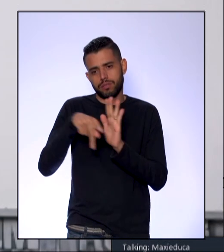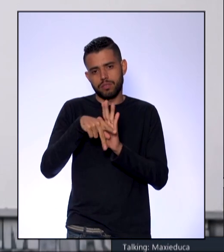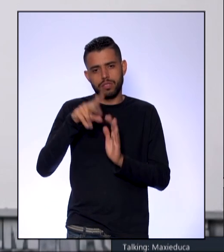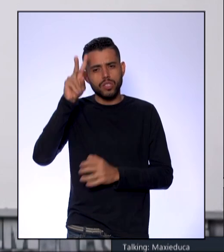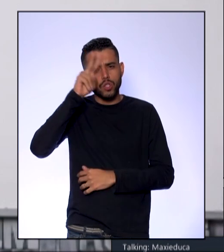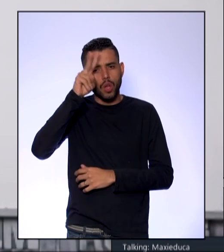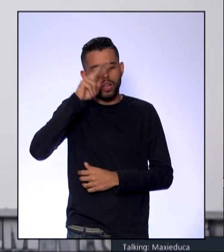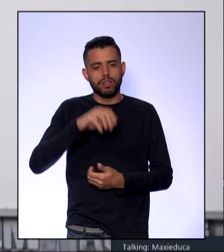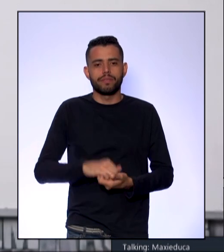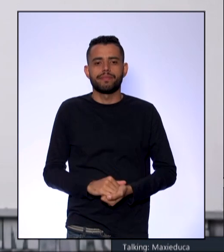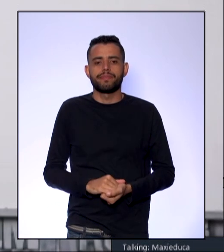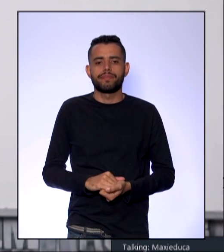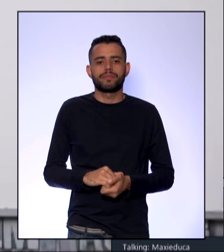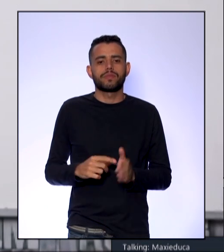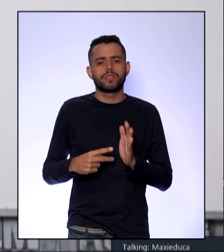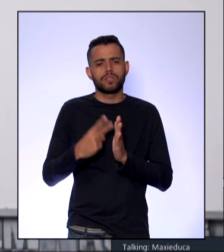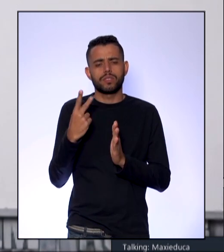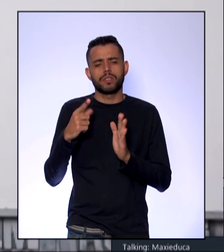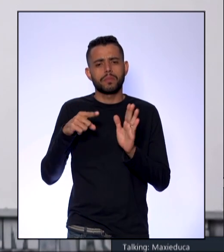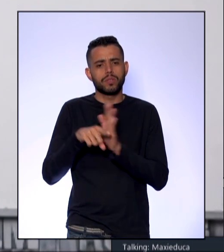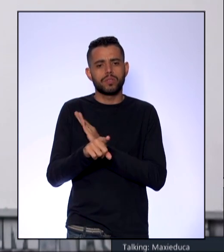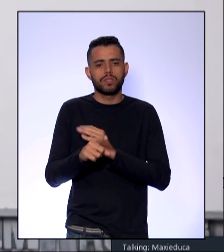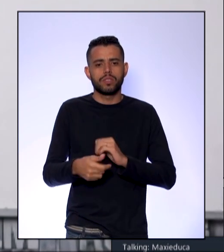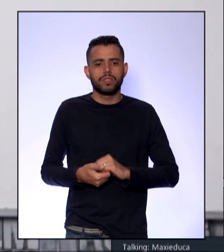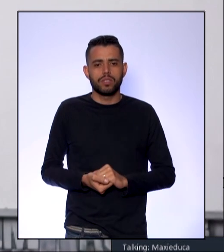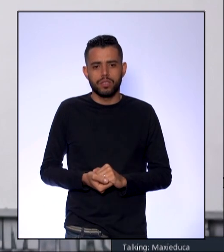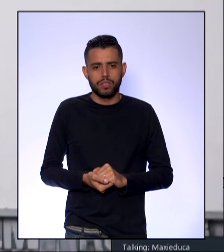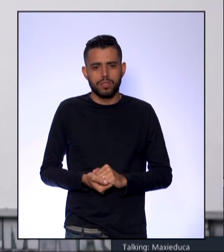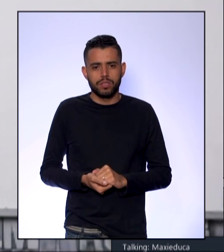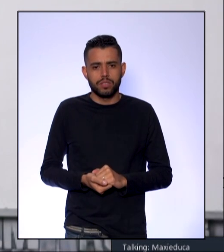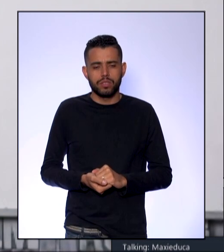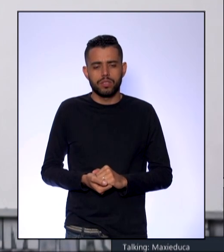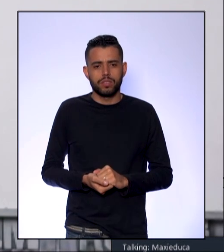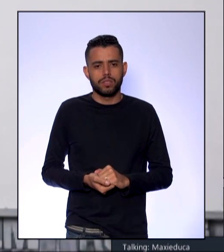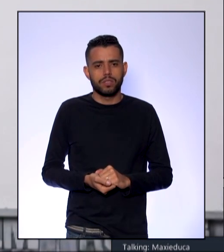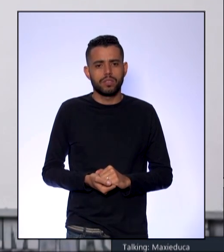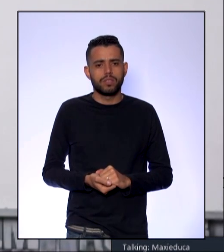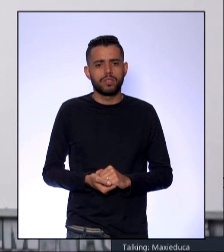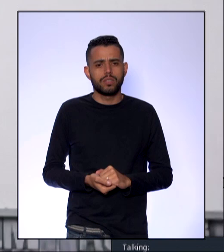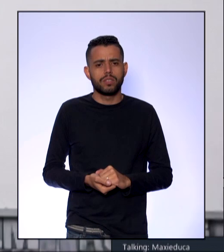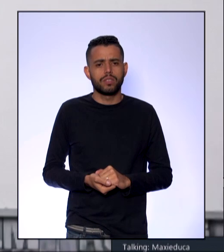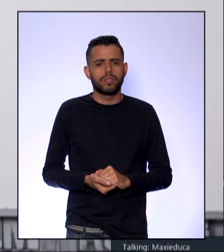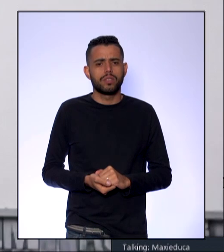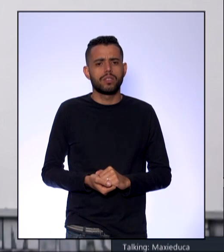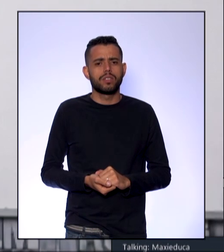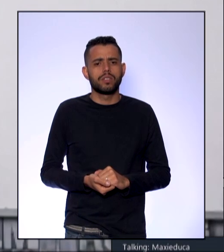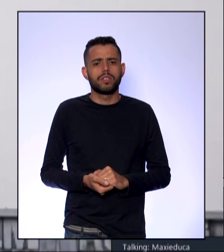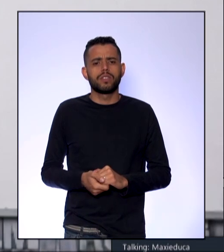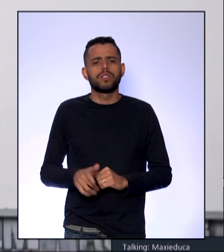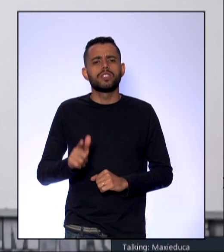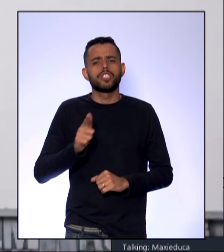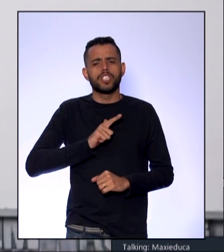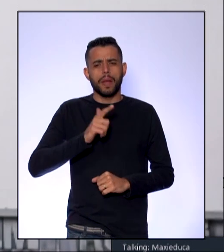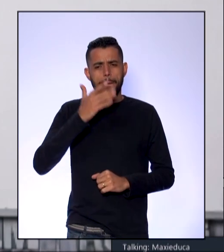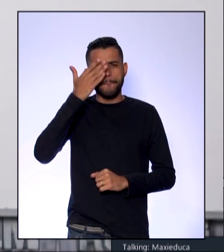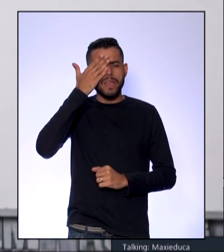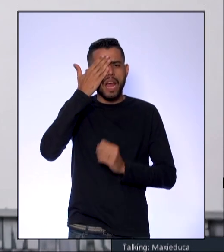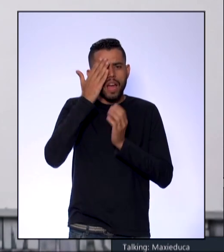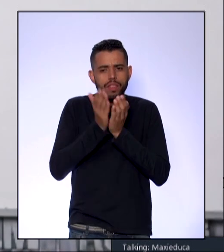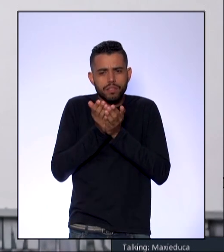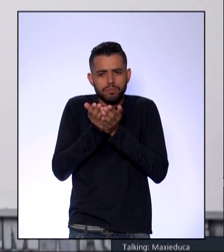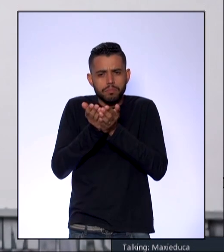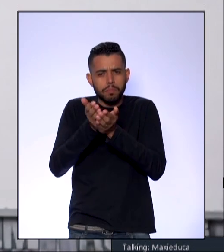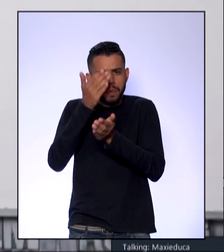Carla perguntou, existiam piratas nessa época? Uma pergunta interessante. A pirataria nessa